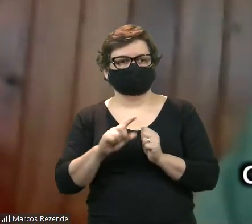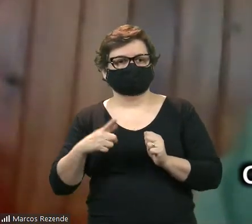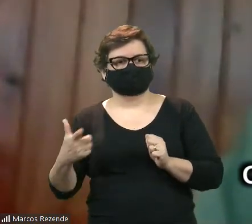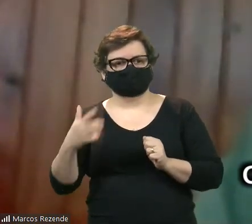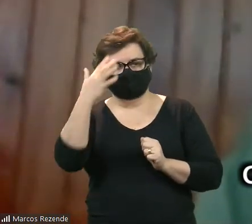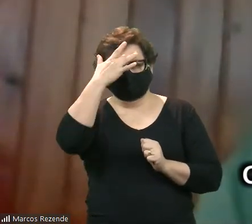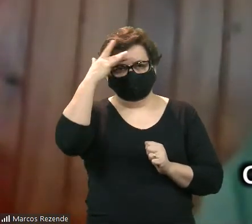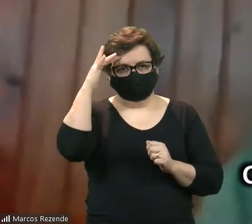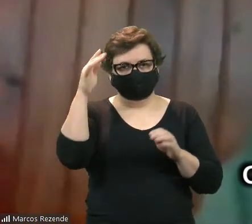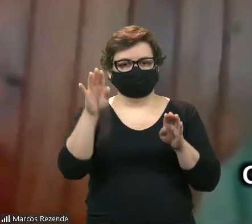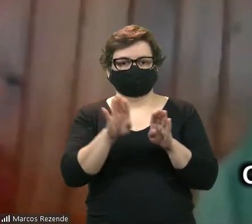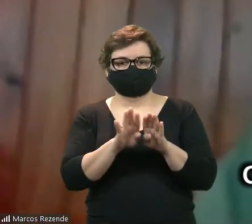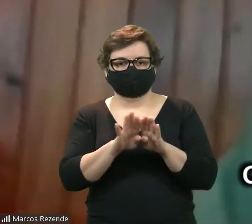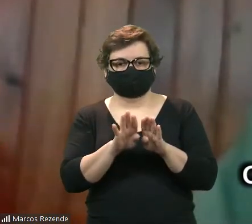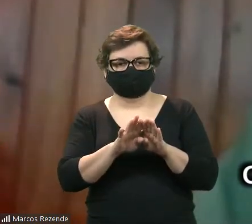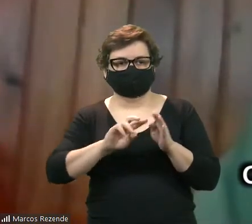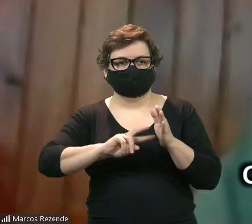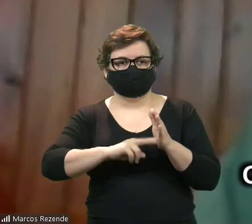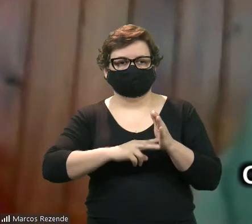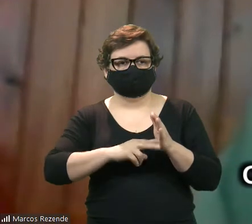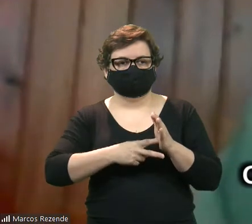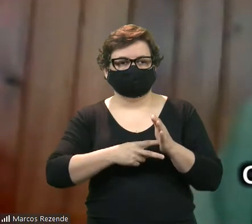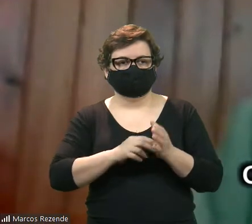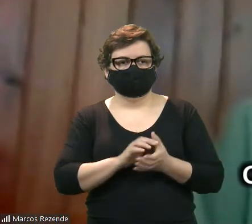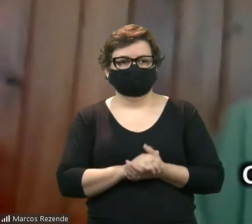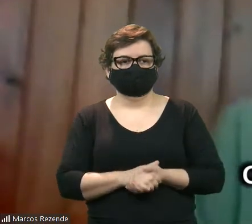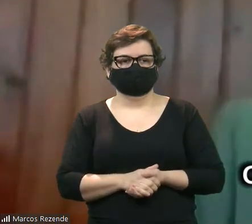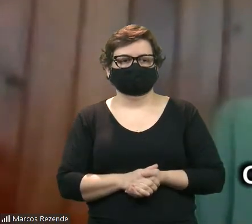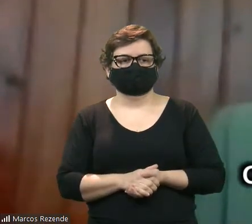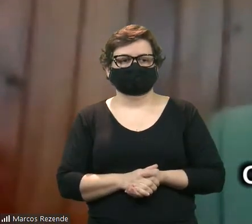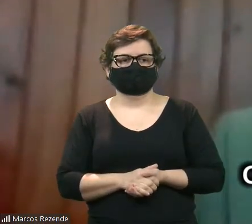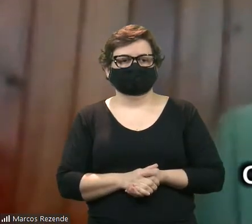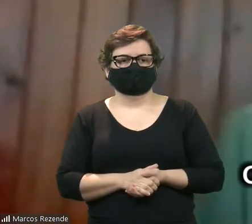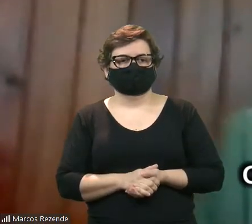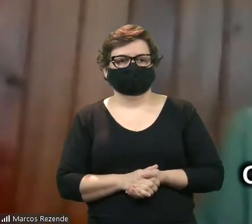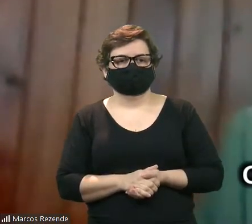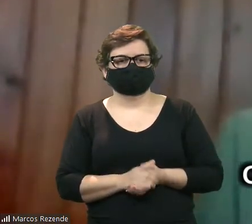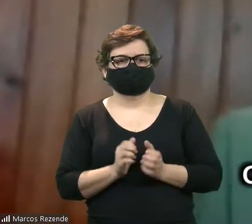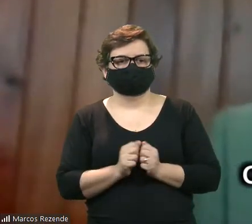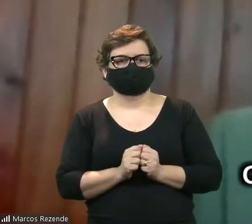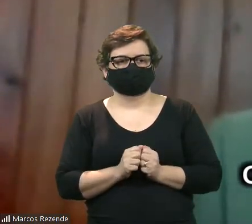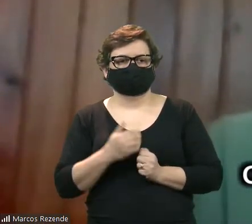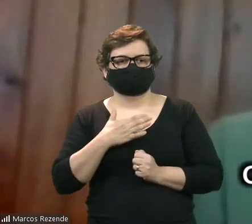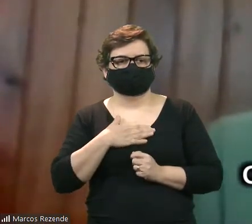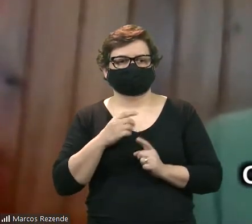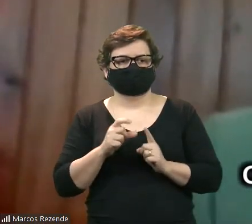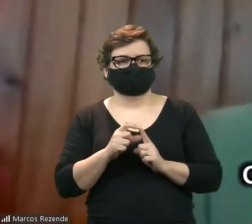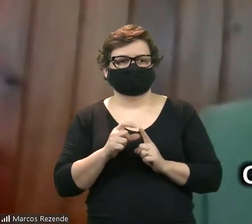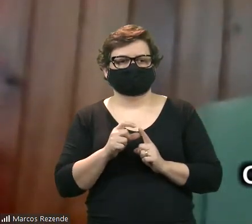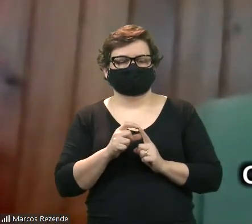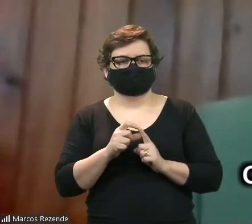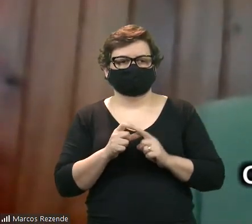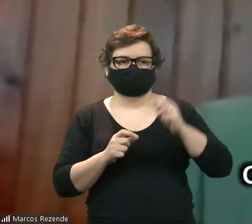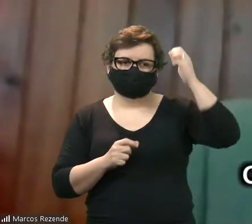como também ao sindicato. Então, com essas minhas considerações,